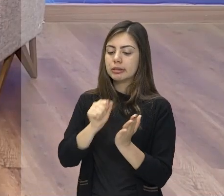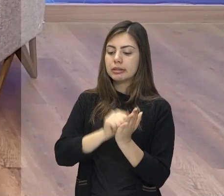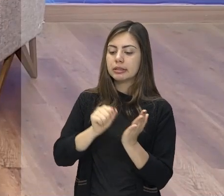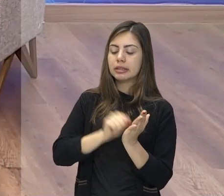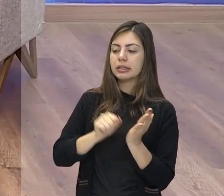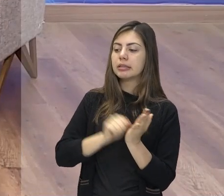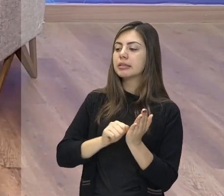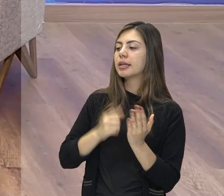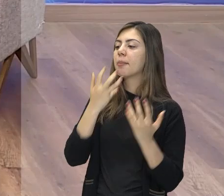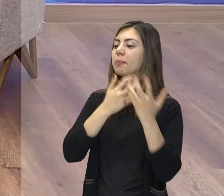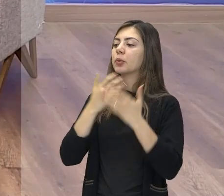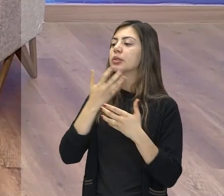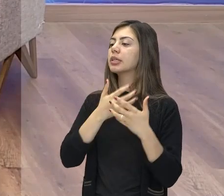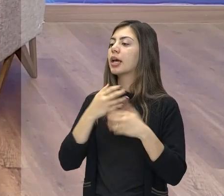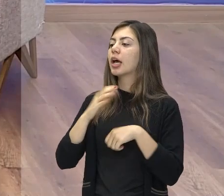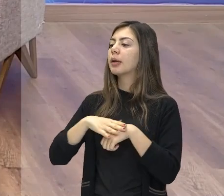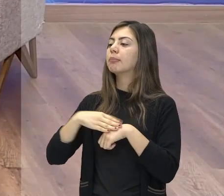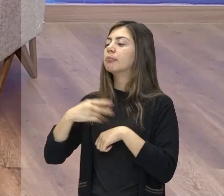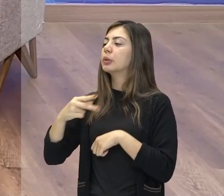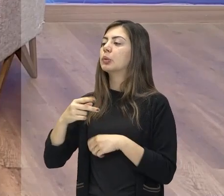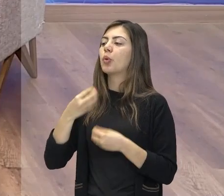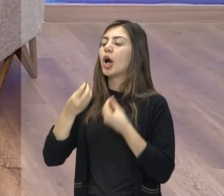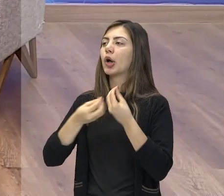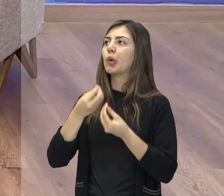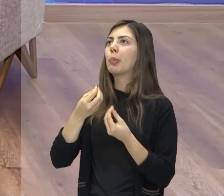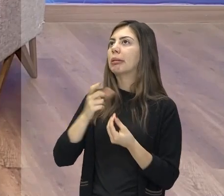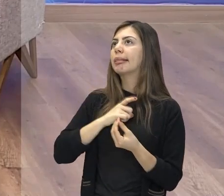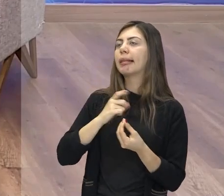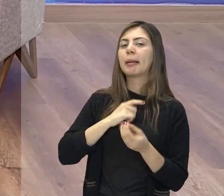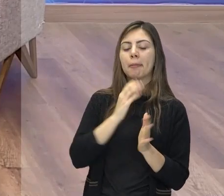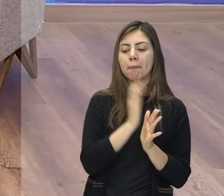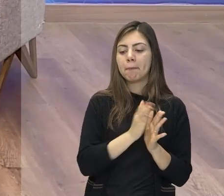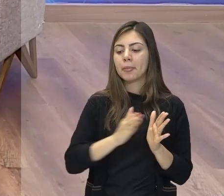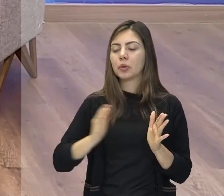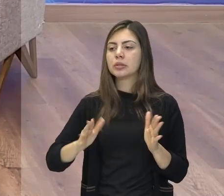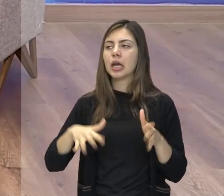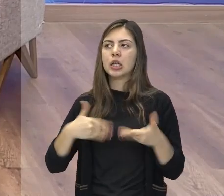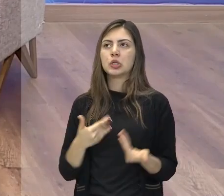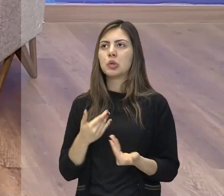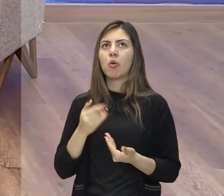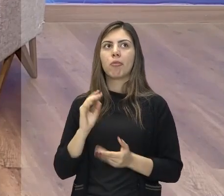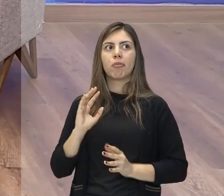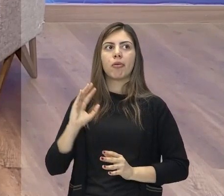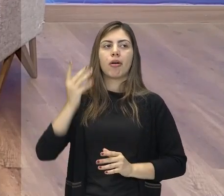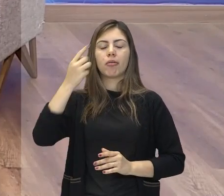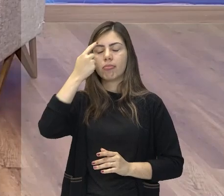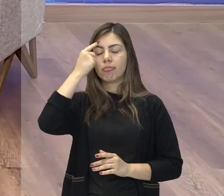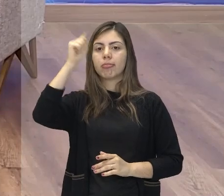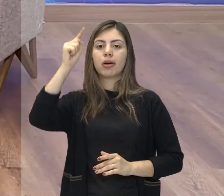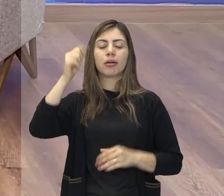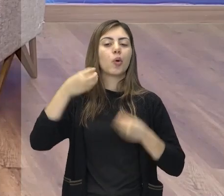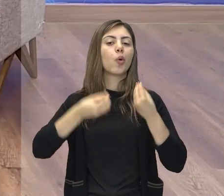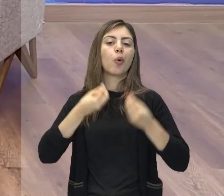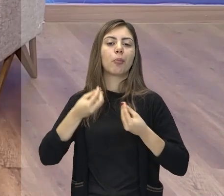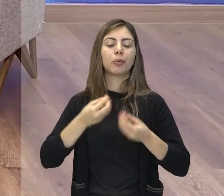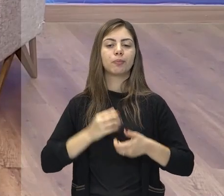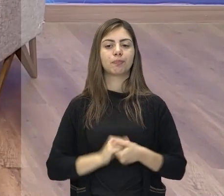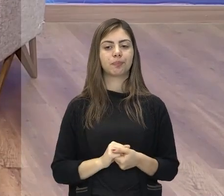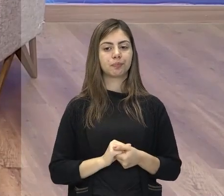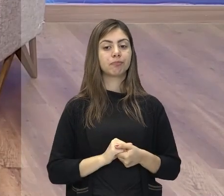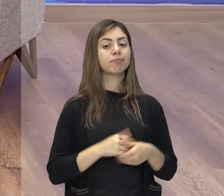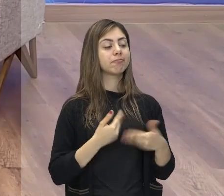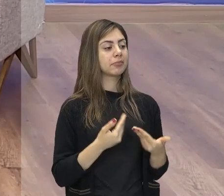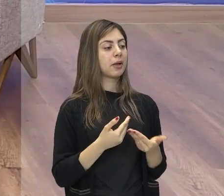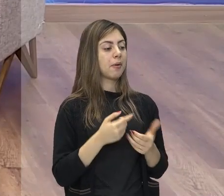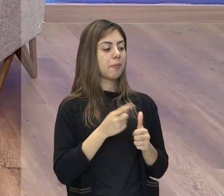próprias canções? Você tem algum processo bem definido ou é natural, orgânico? Então, a primeira música